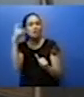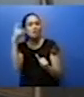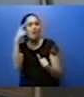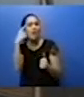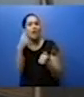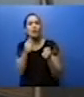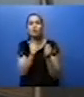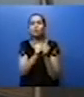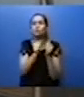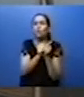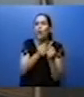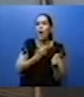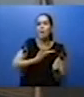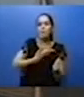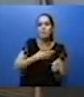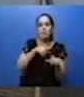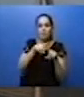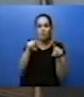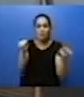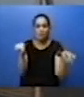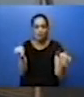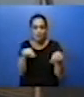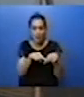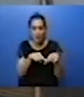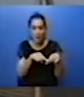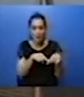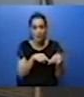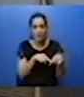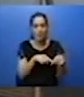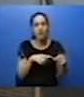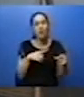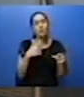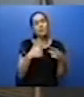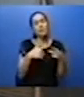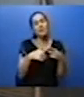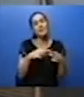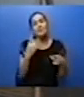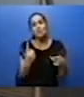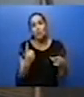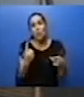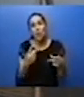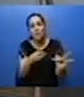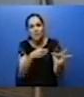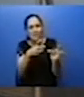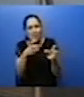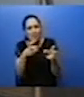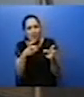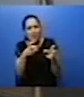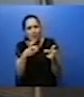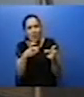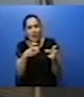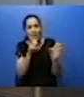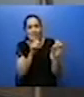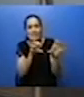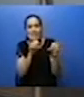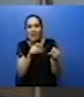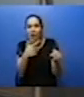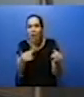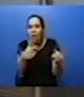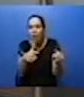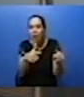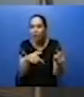classe o áudio às vezes alguém percebeu uma coisa outro não percebeu às vezes alguém